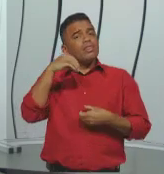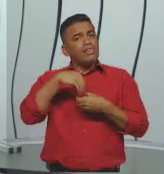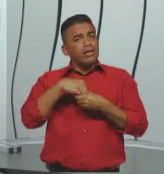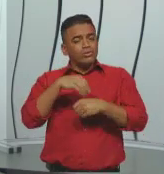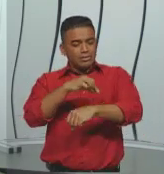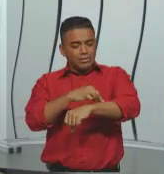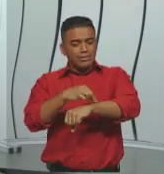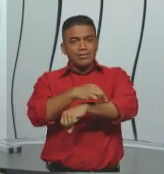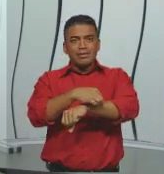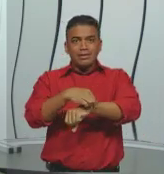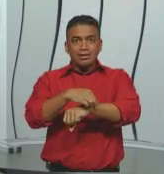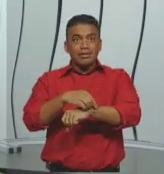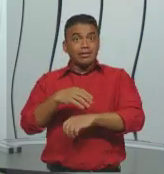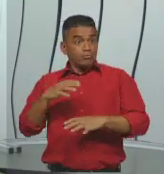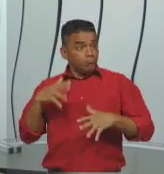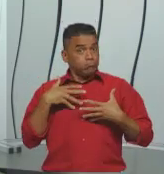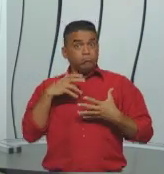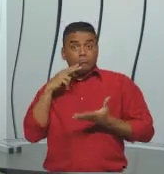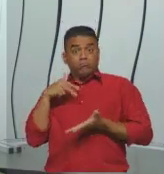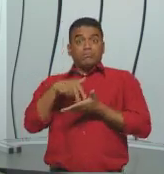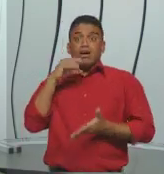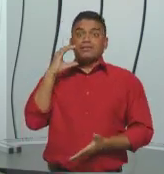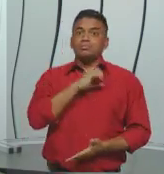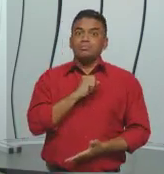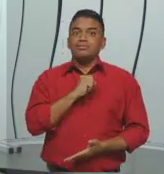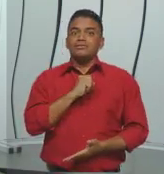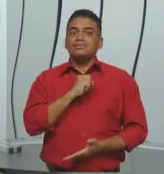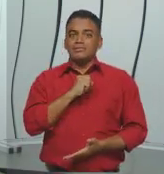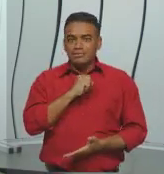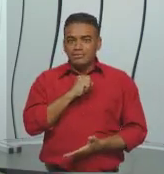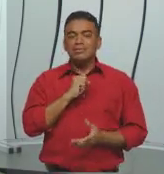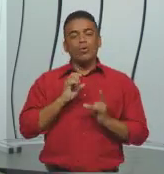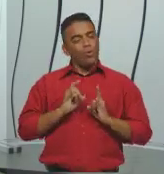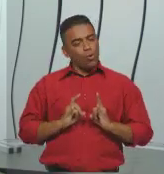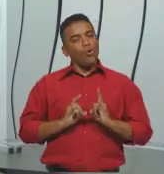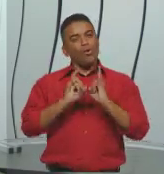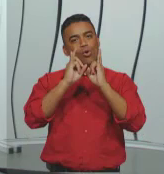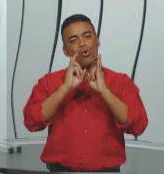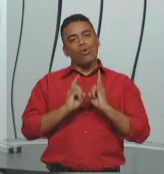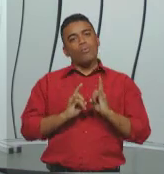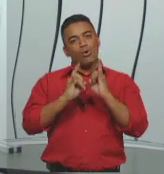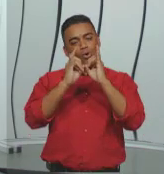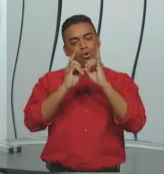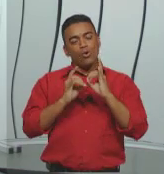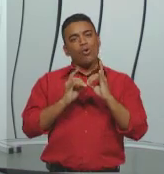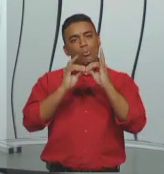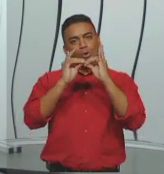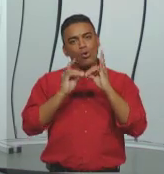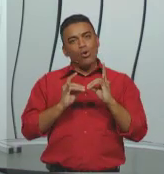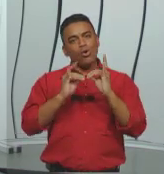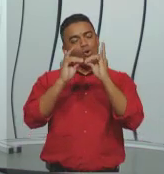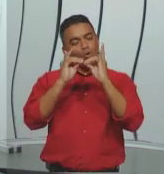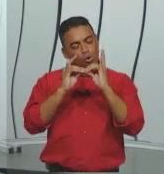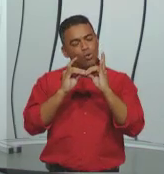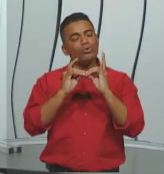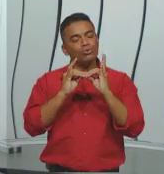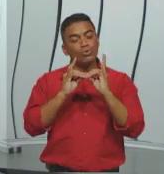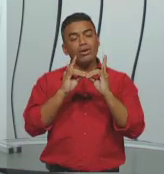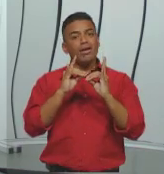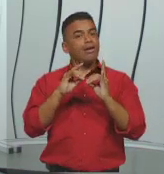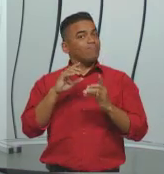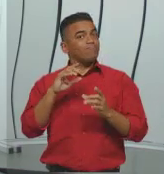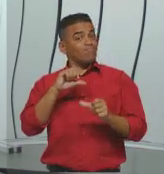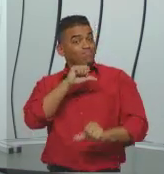reagir rapidamente. Então esse hormônio, a adrenalina principalmente, é fundamental para que nós temos uma